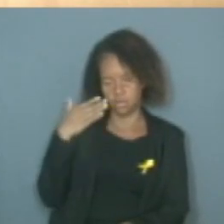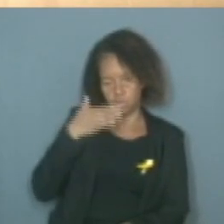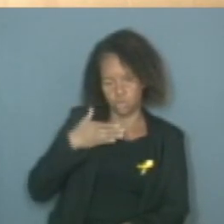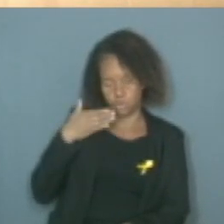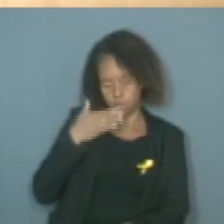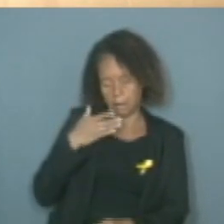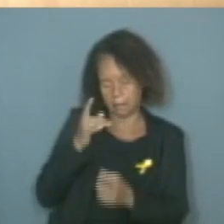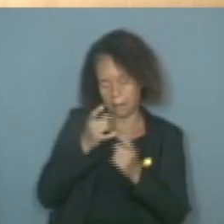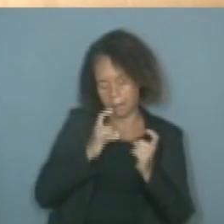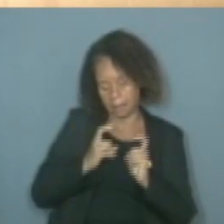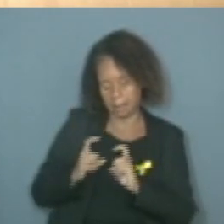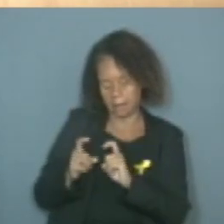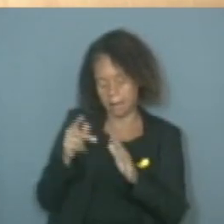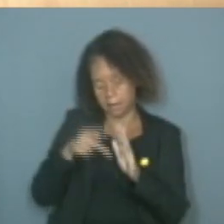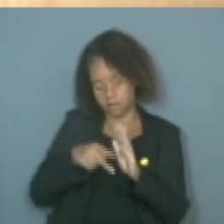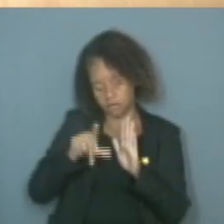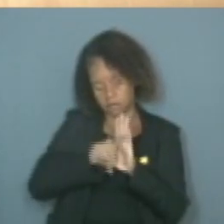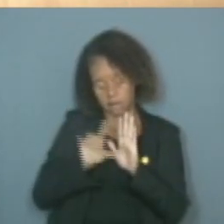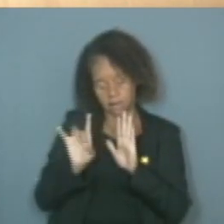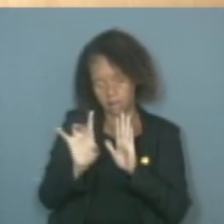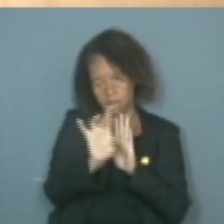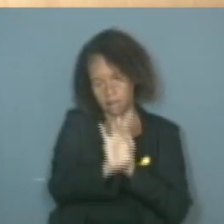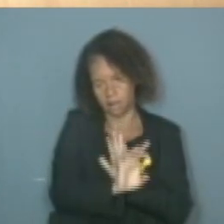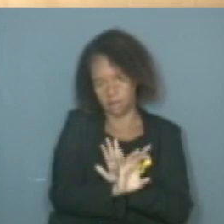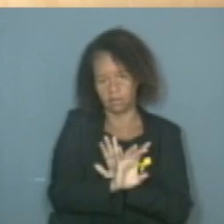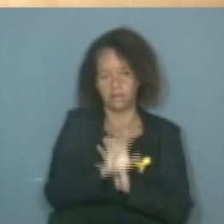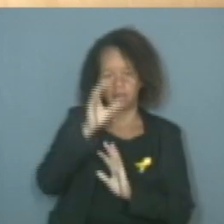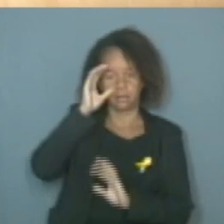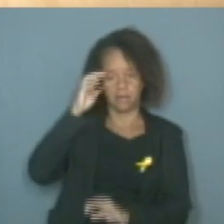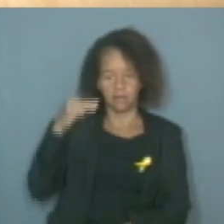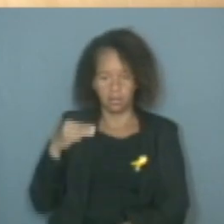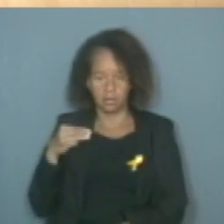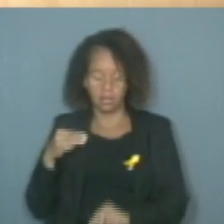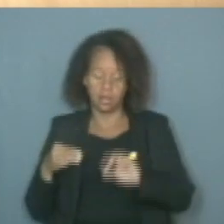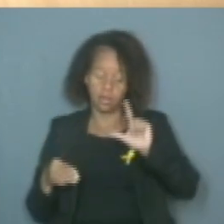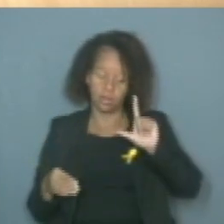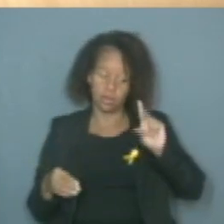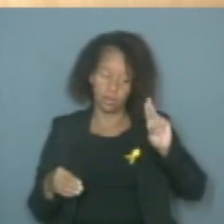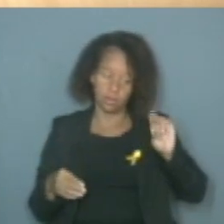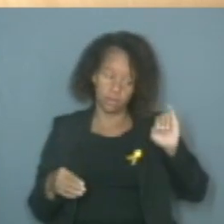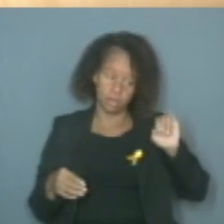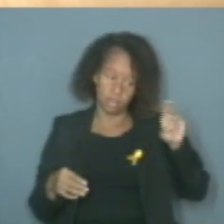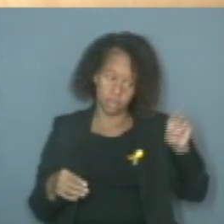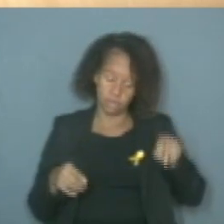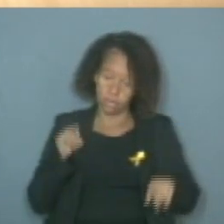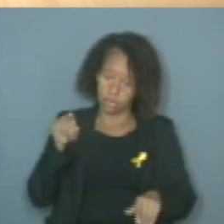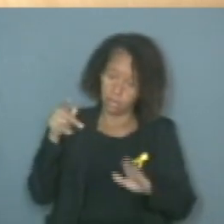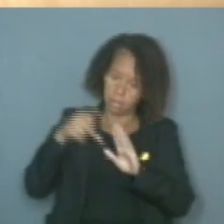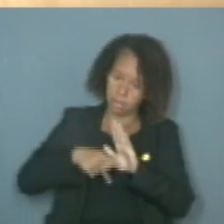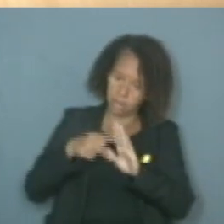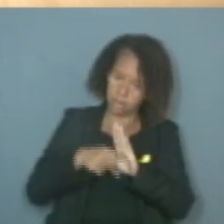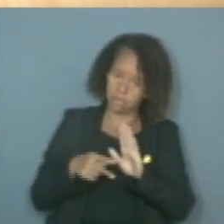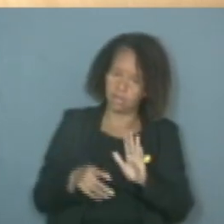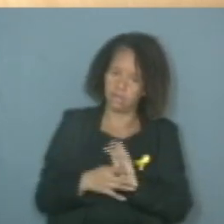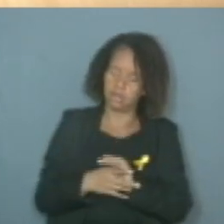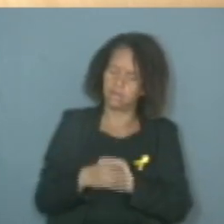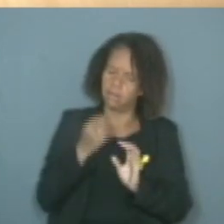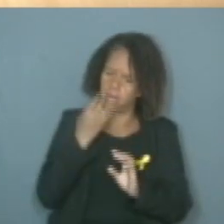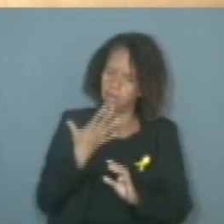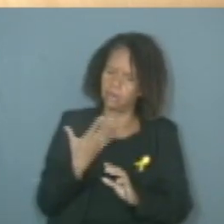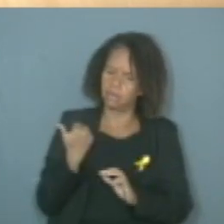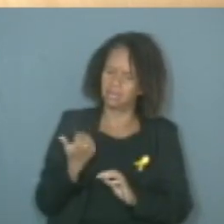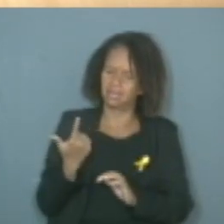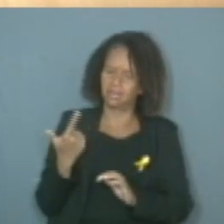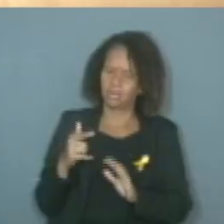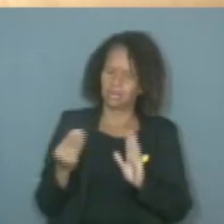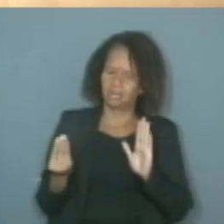discutiu o projeto de lei de cada um, Tiago Medina e Luiz Eustáquio. O seu projeto tinha inconsistências legais que